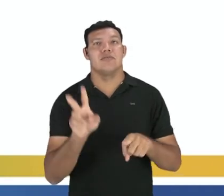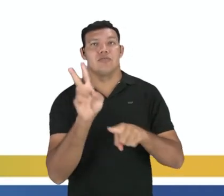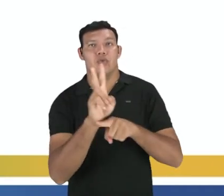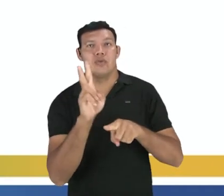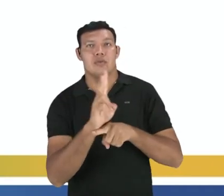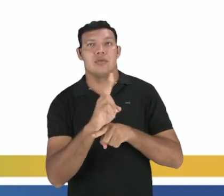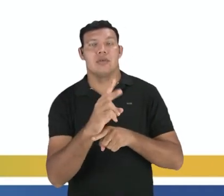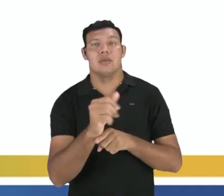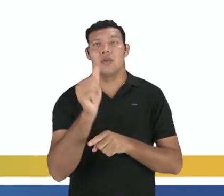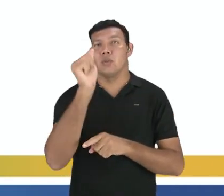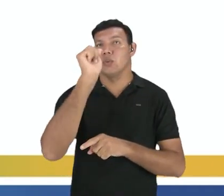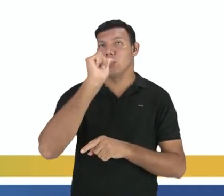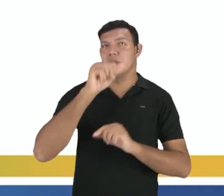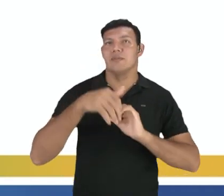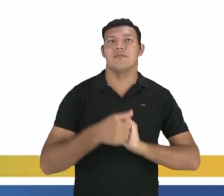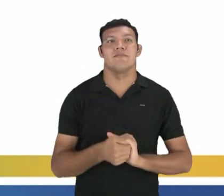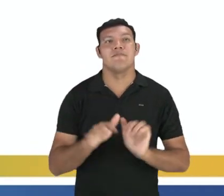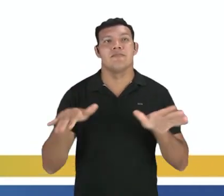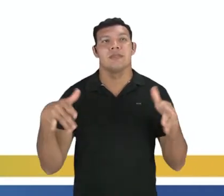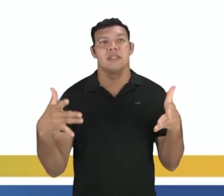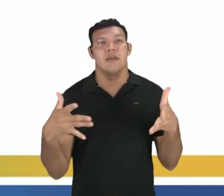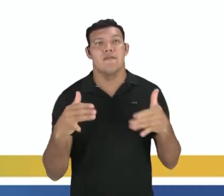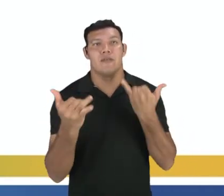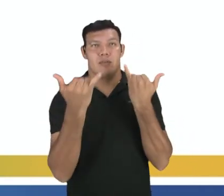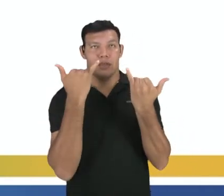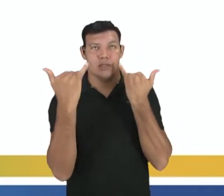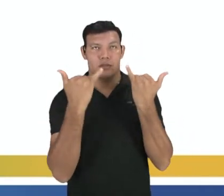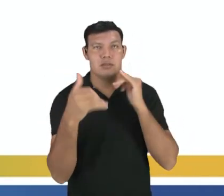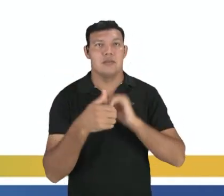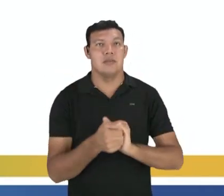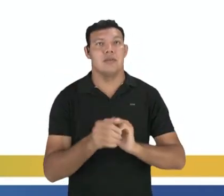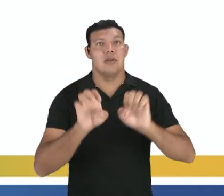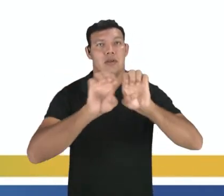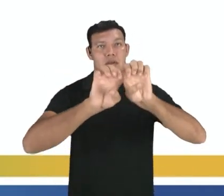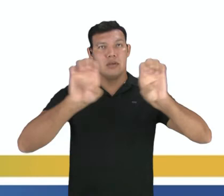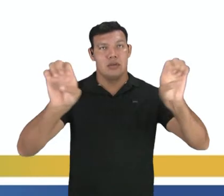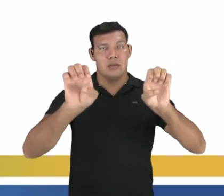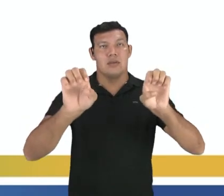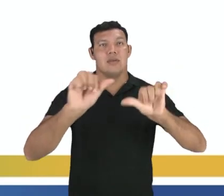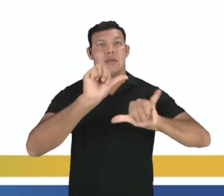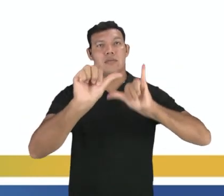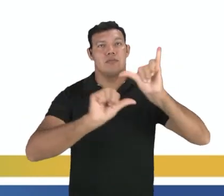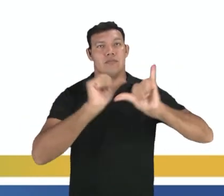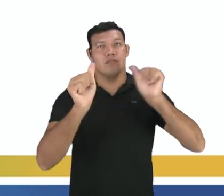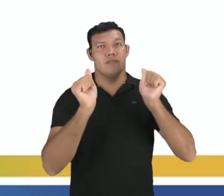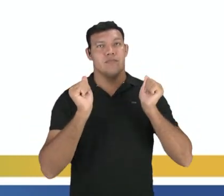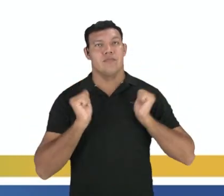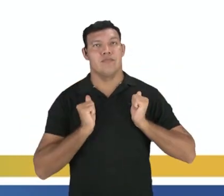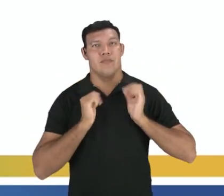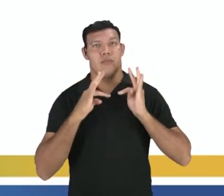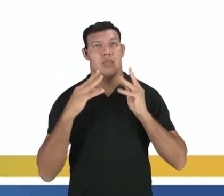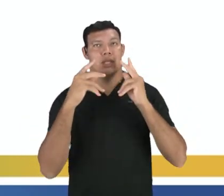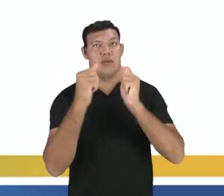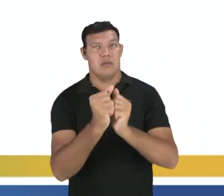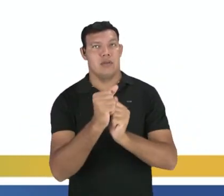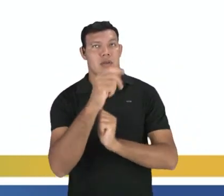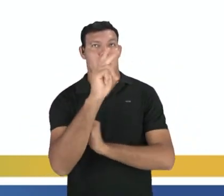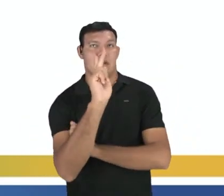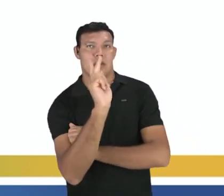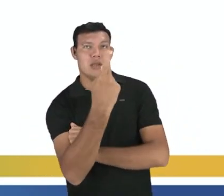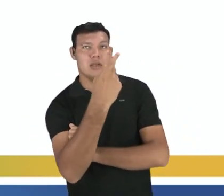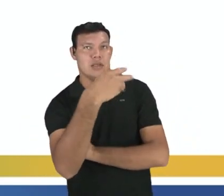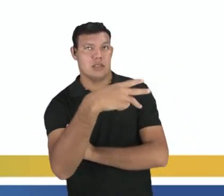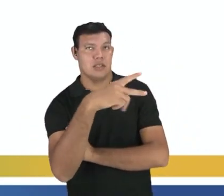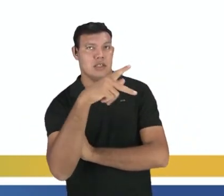neutralização total do ácido fosfórico com uma solução aquosa de hidróxido de potássio,